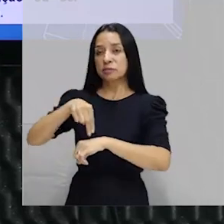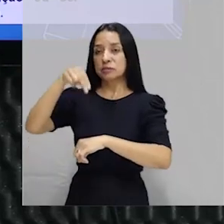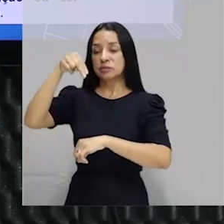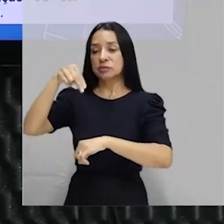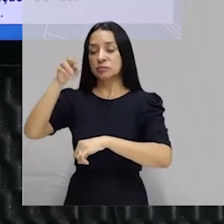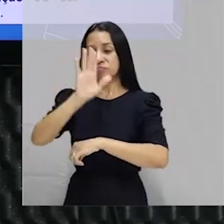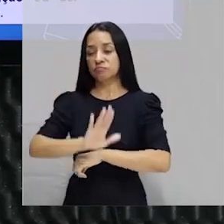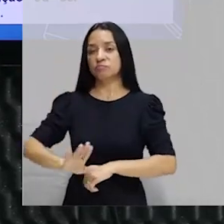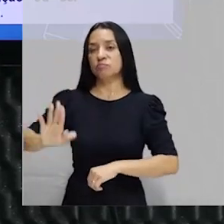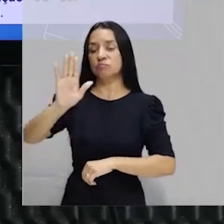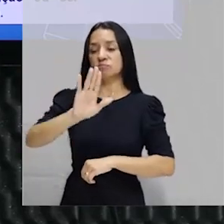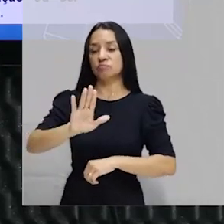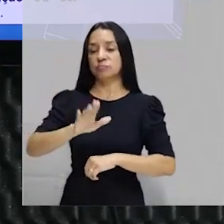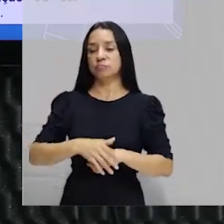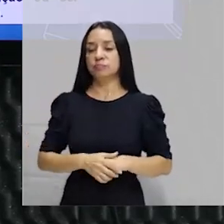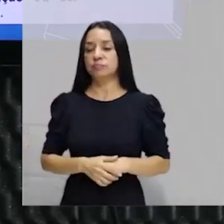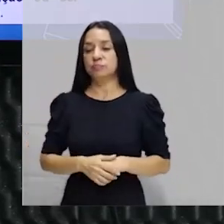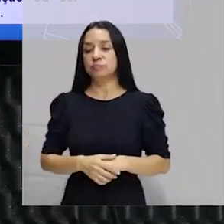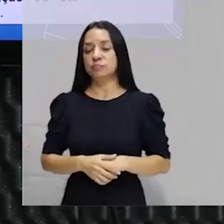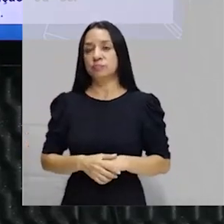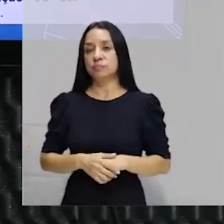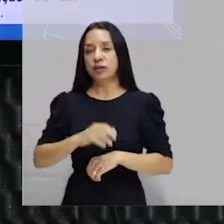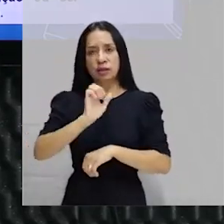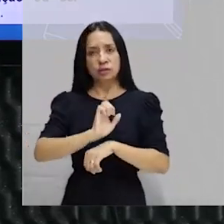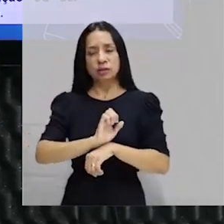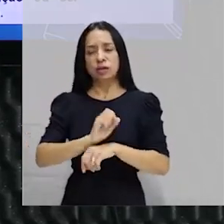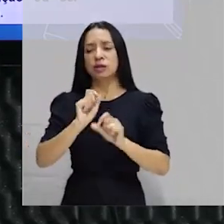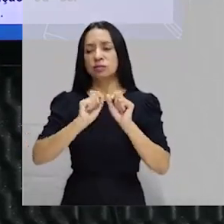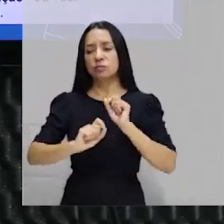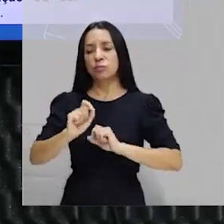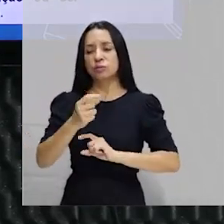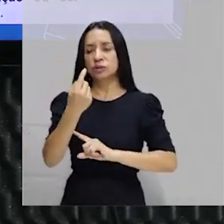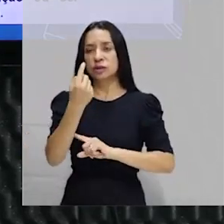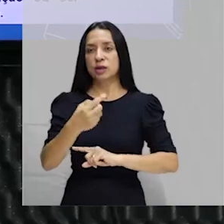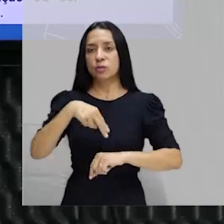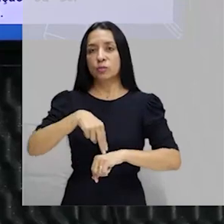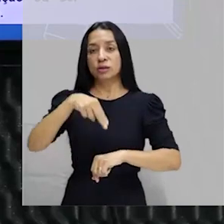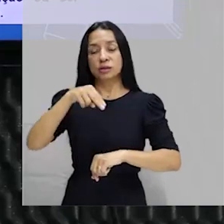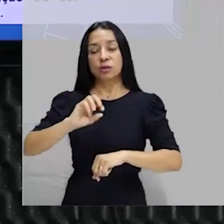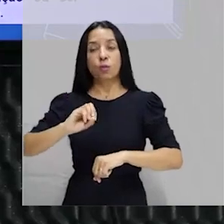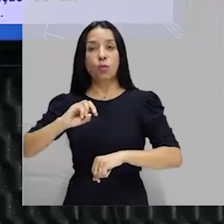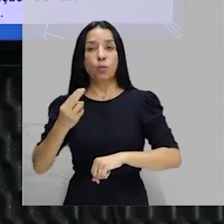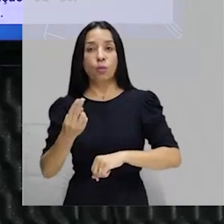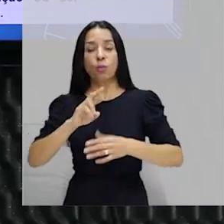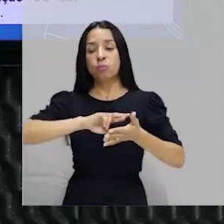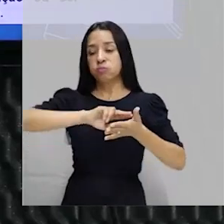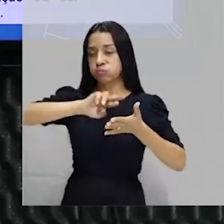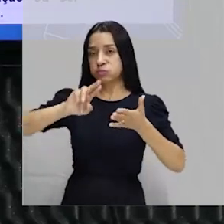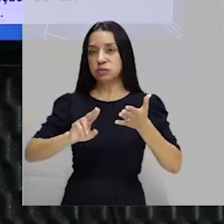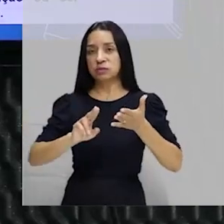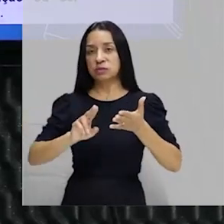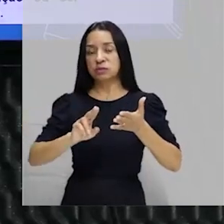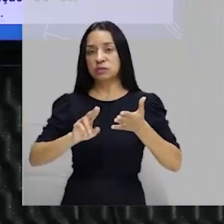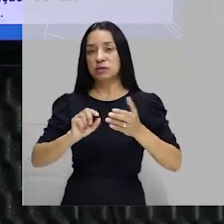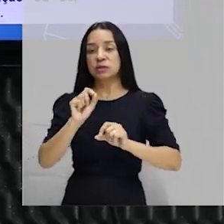caracterizam, galera, tá? Isso, galera, é aquilo que nós denominamos de nação, galera, tá? Quando a gente fala, por